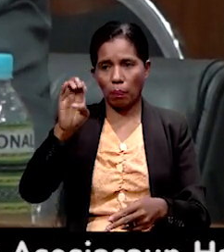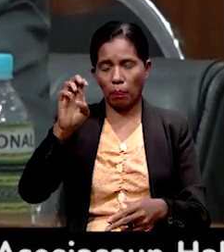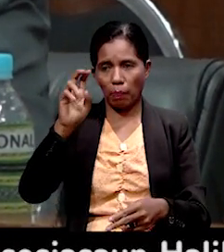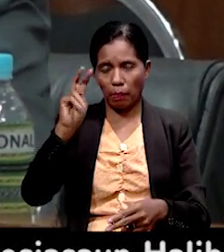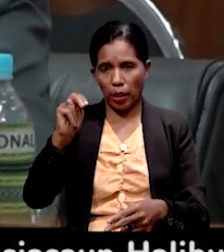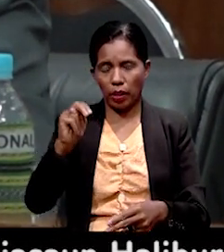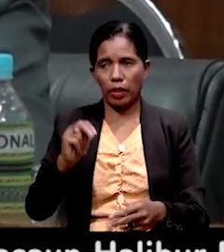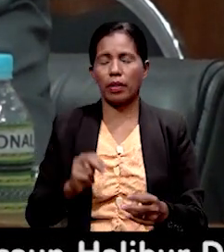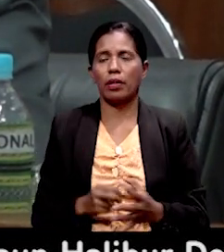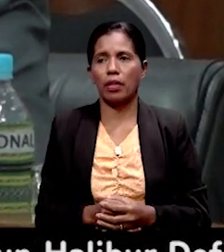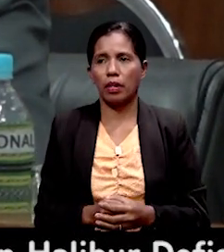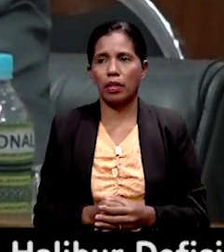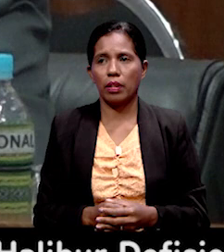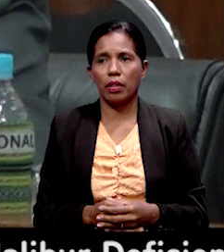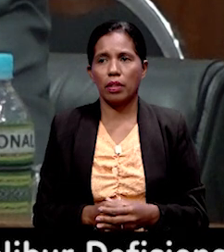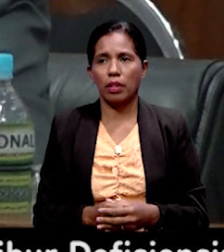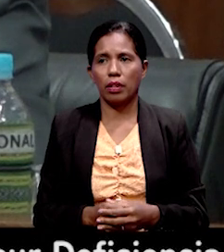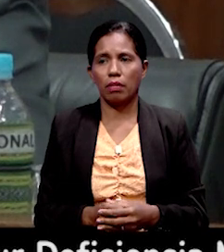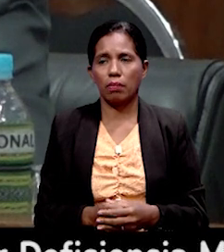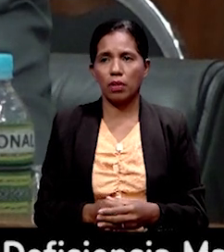que é filho do João Tavares